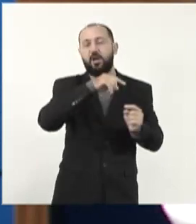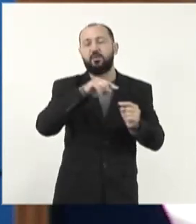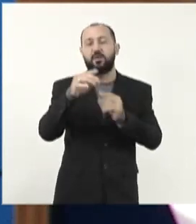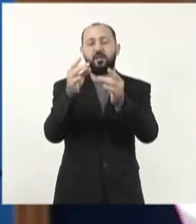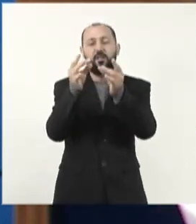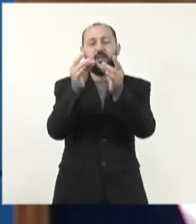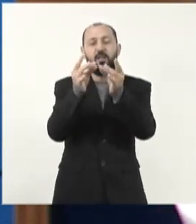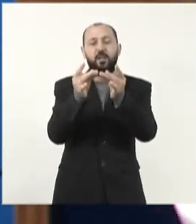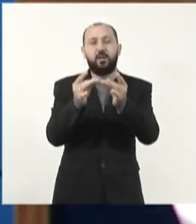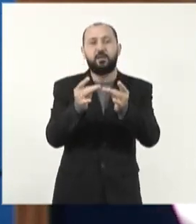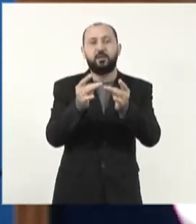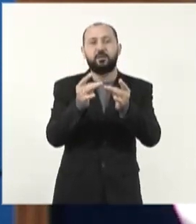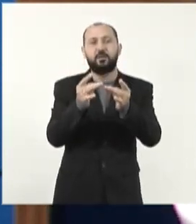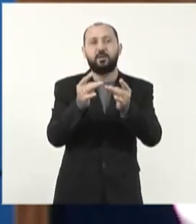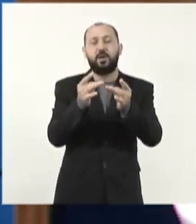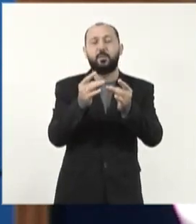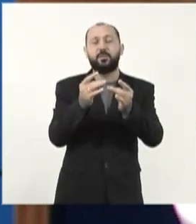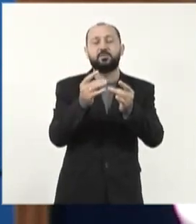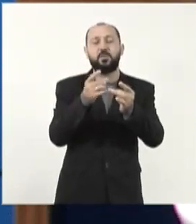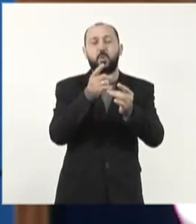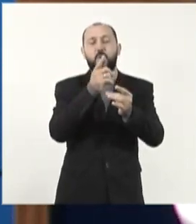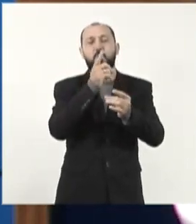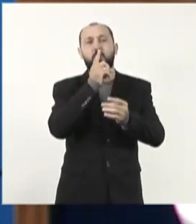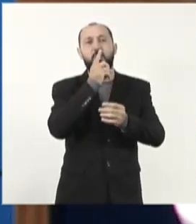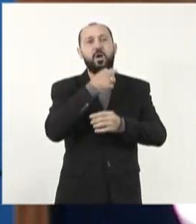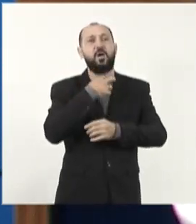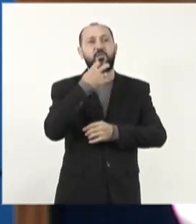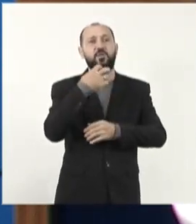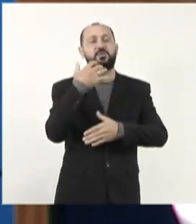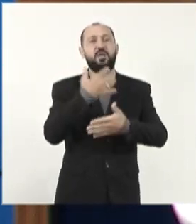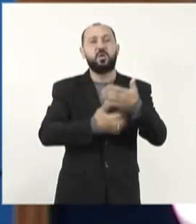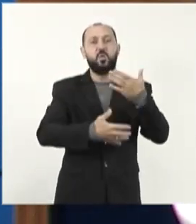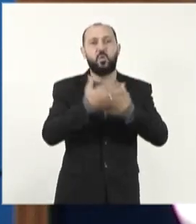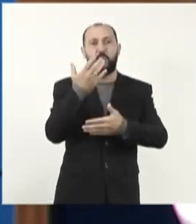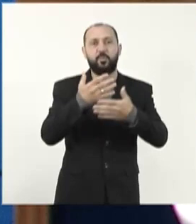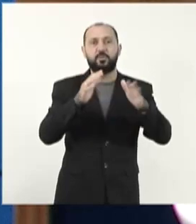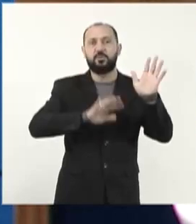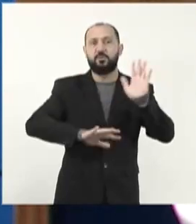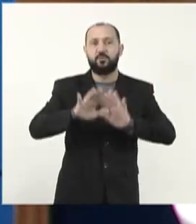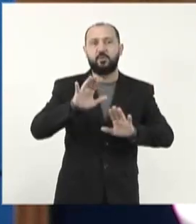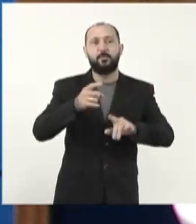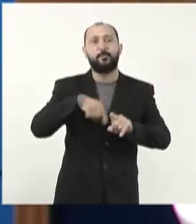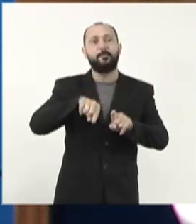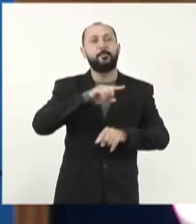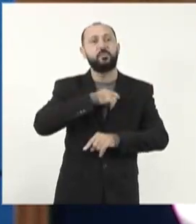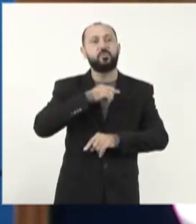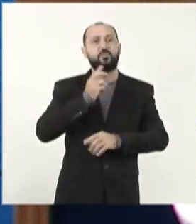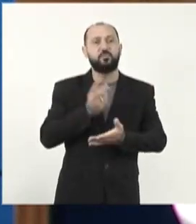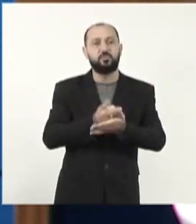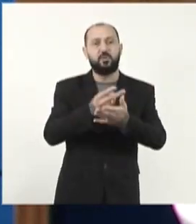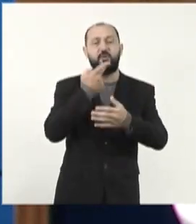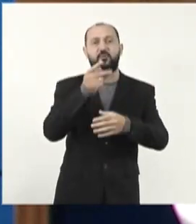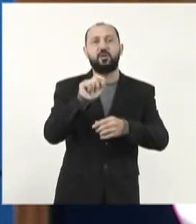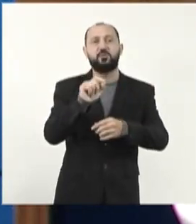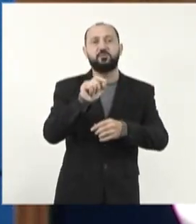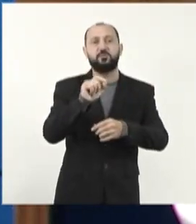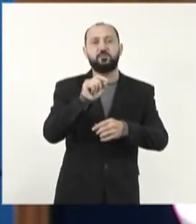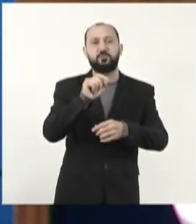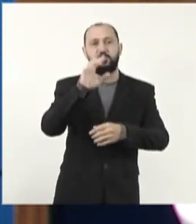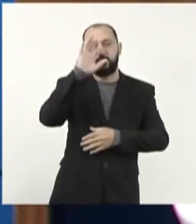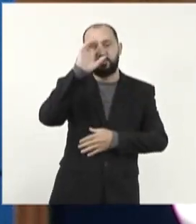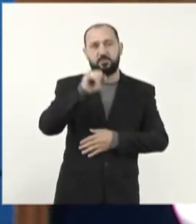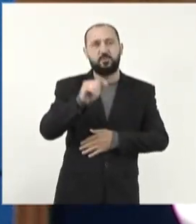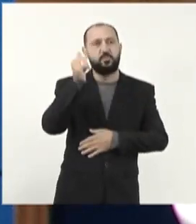é para a gente silenciar, porque a nossa voz incomoda, talvez, mas nós vamos continuar falando. Tem uma decisão nossa